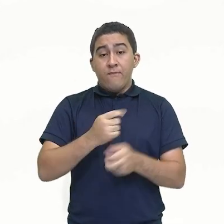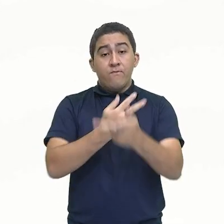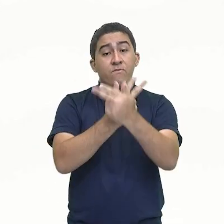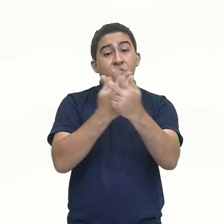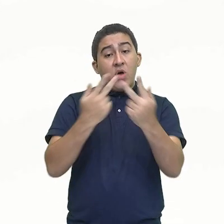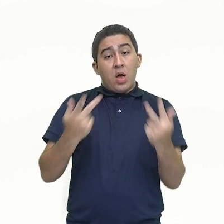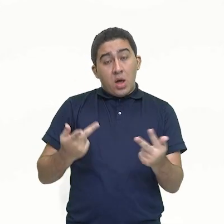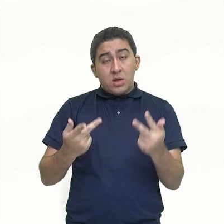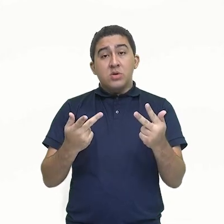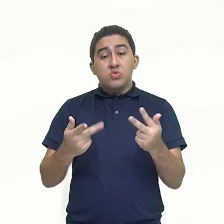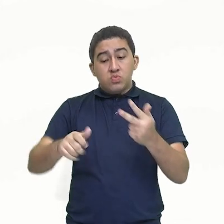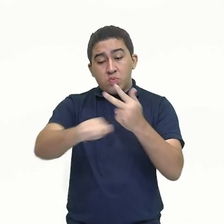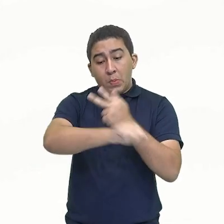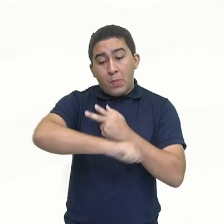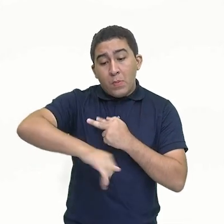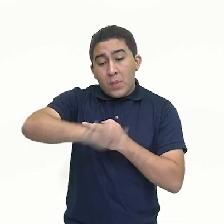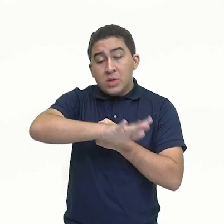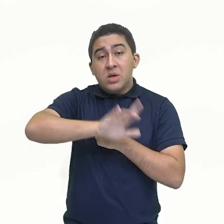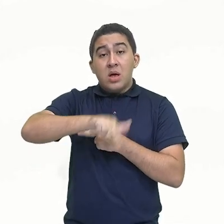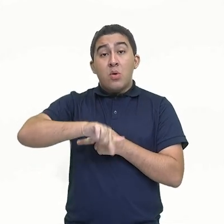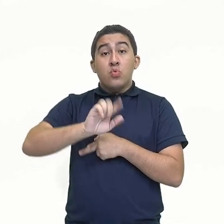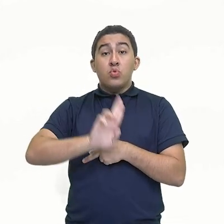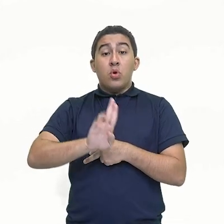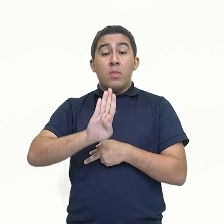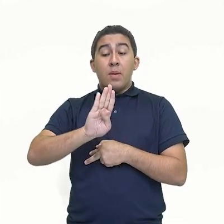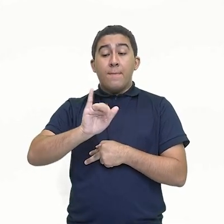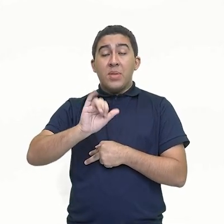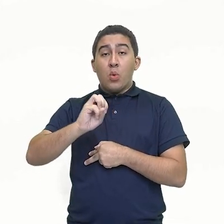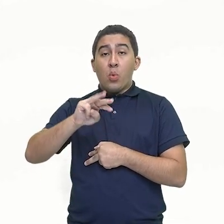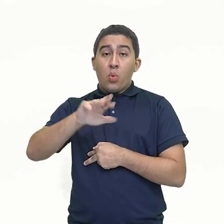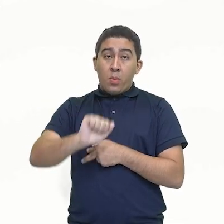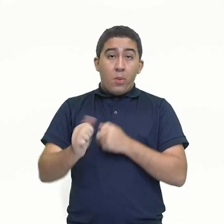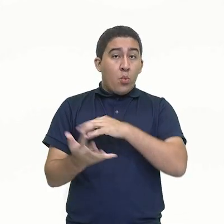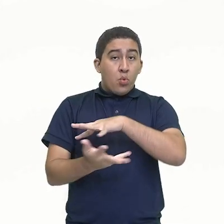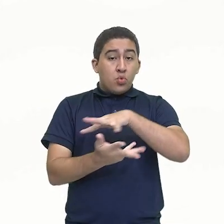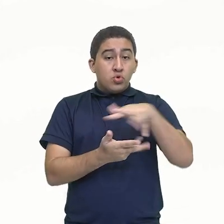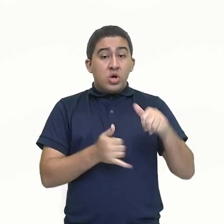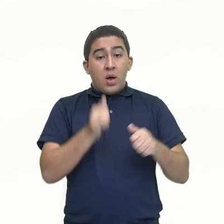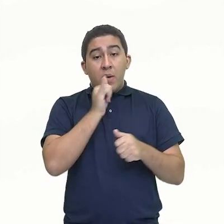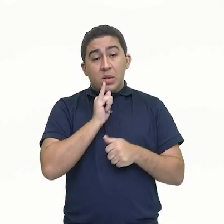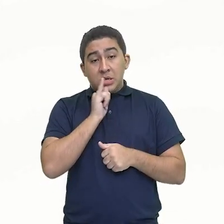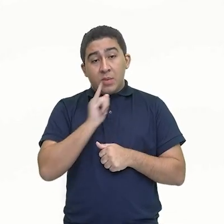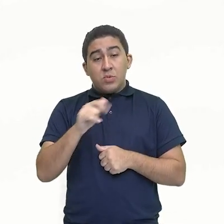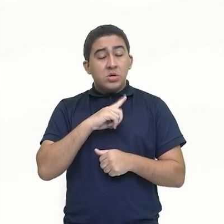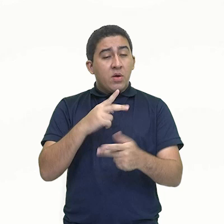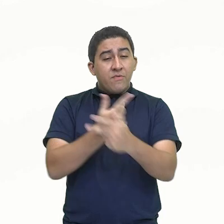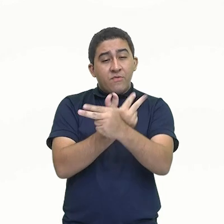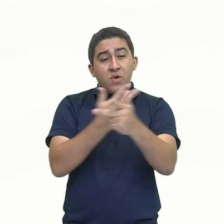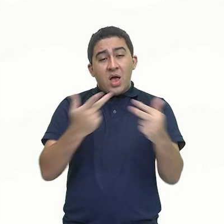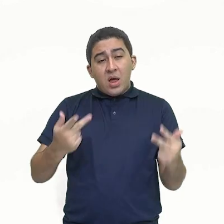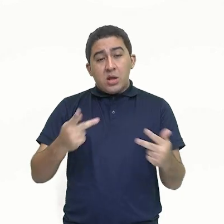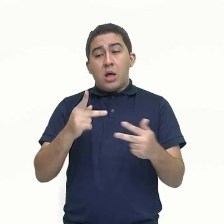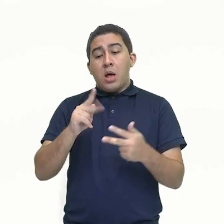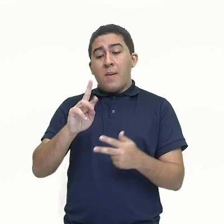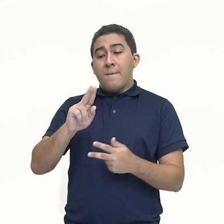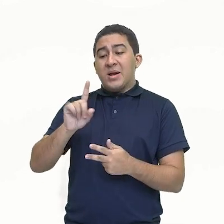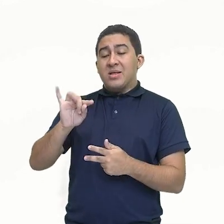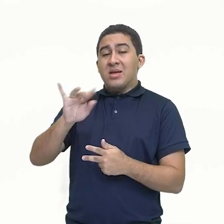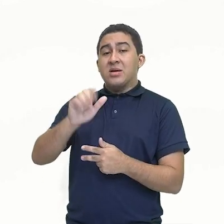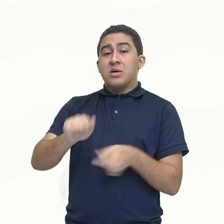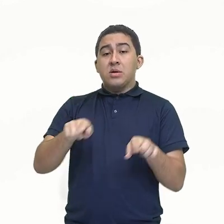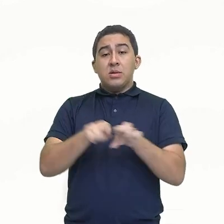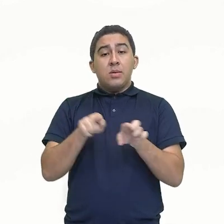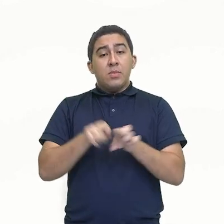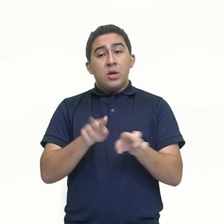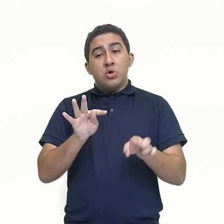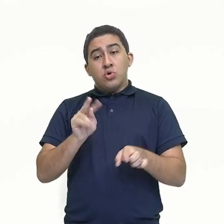várias paisagens que são biomas mundiais, como a pradaria e savana, como a tundra,